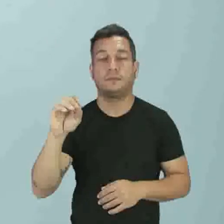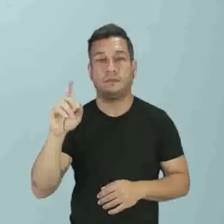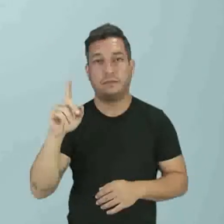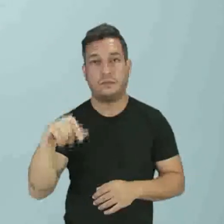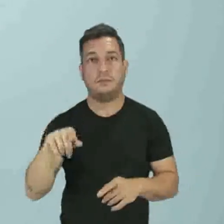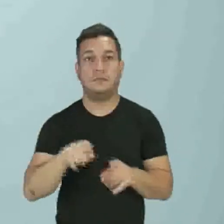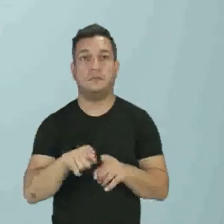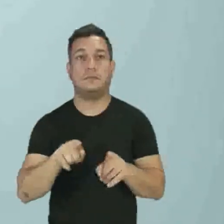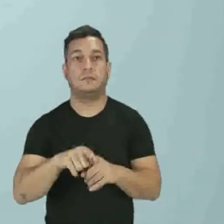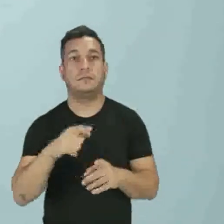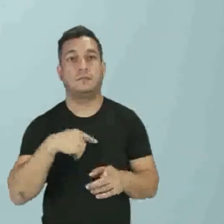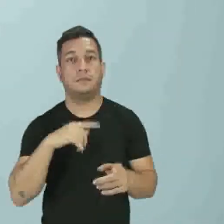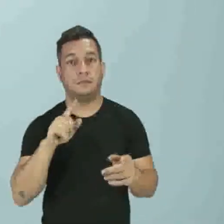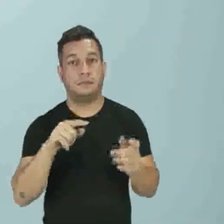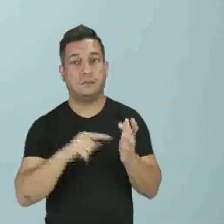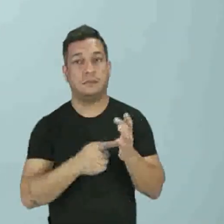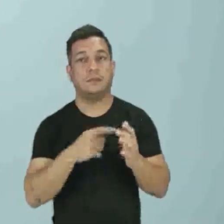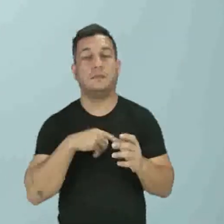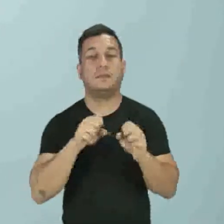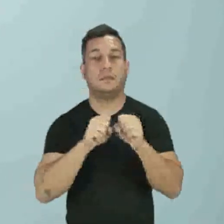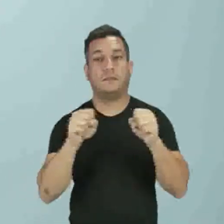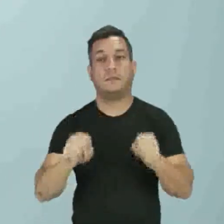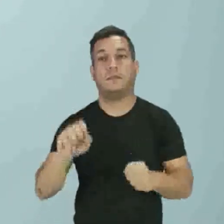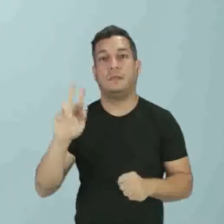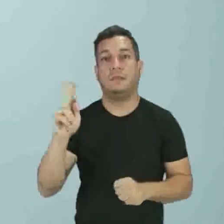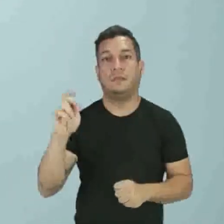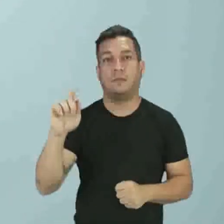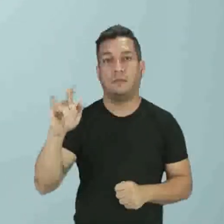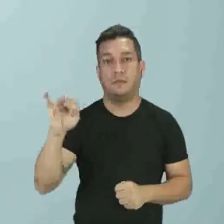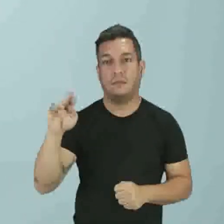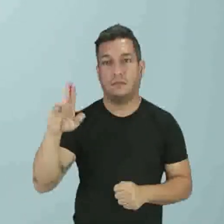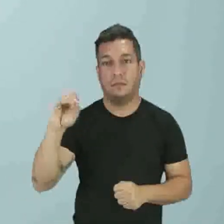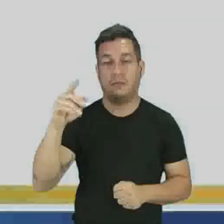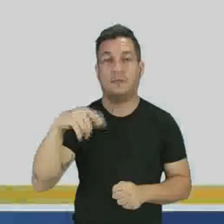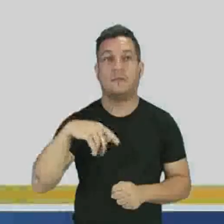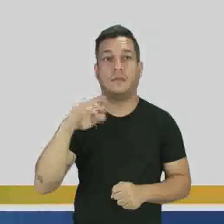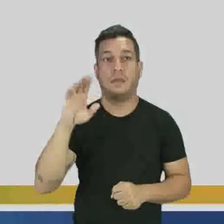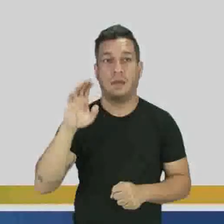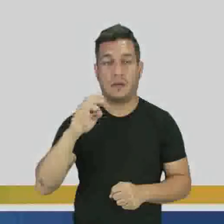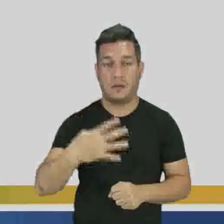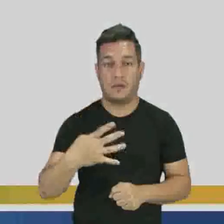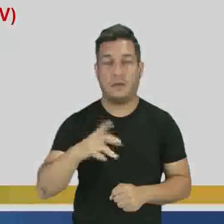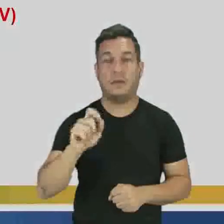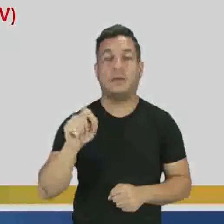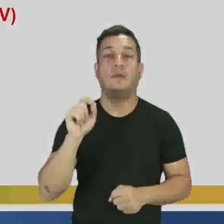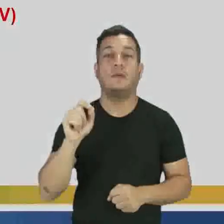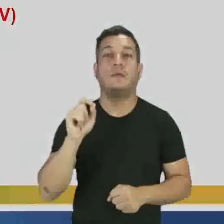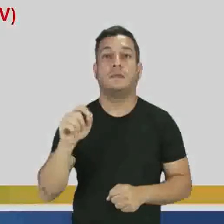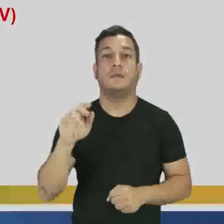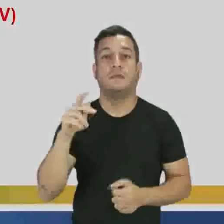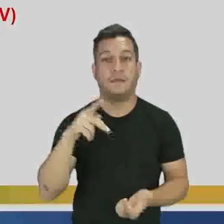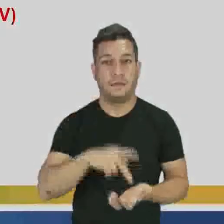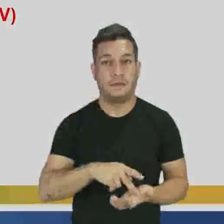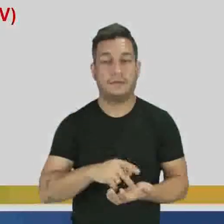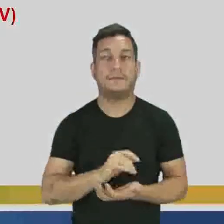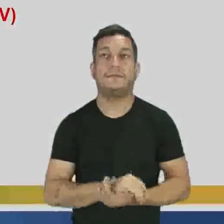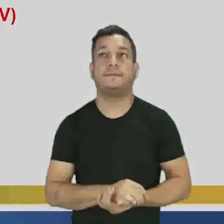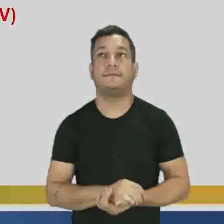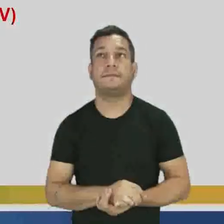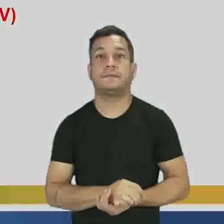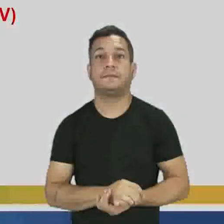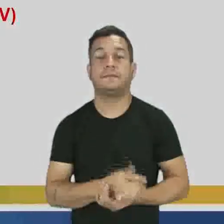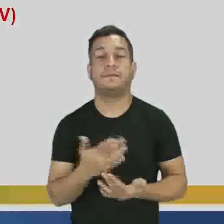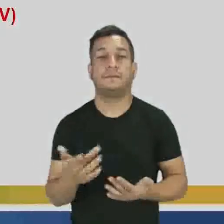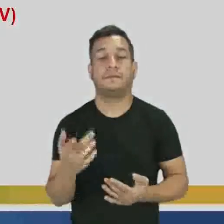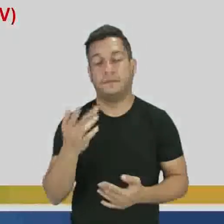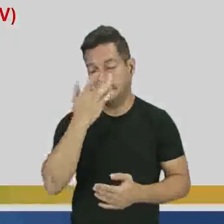certo modo, é um ponto favorável para o sistema heliocêntrico. Sendo assim, a afirmação 4 ela é verdadeira.